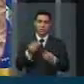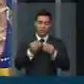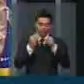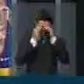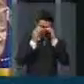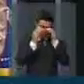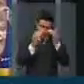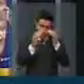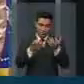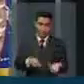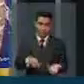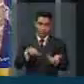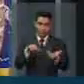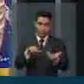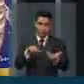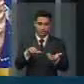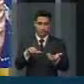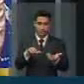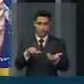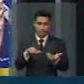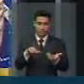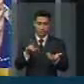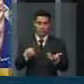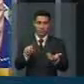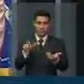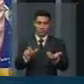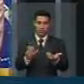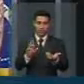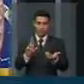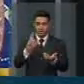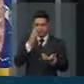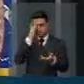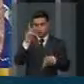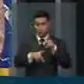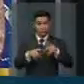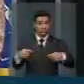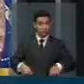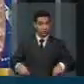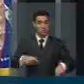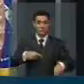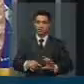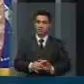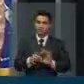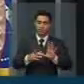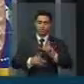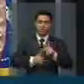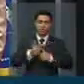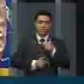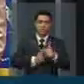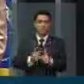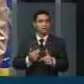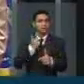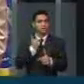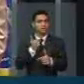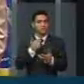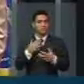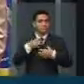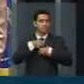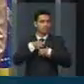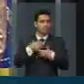respeito ao Congresso Nacional, Casa dos Representantes do Povo, que deve ter liberdade para trabalhar e não pode se sentir